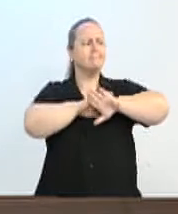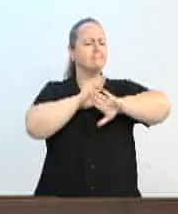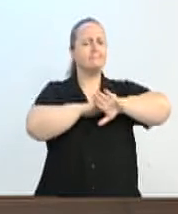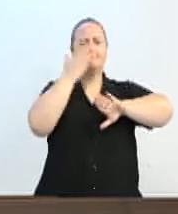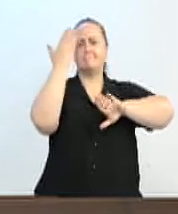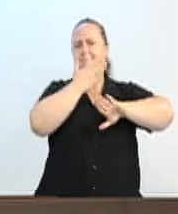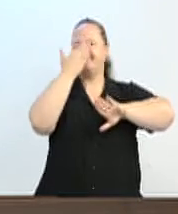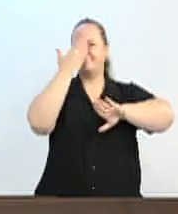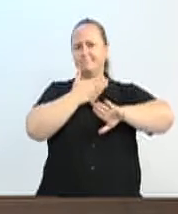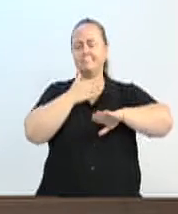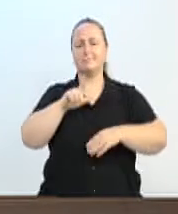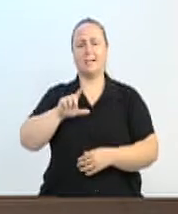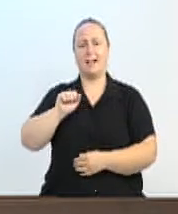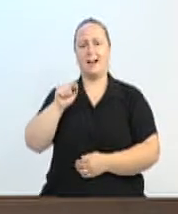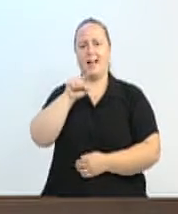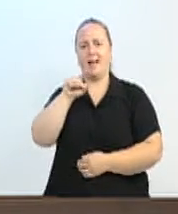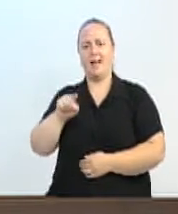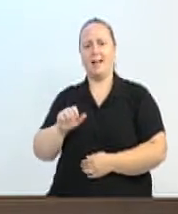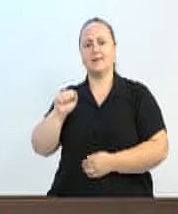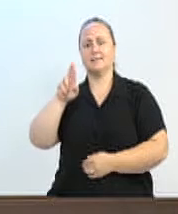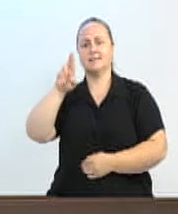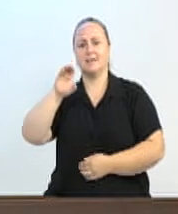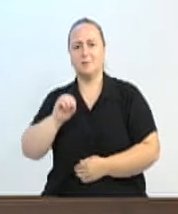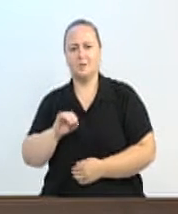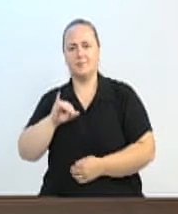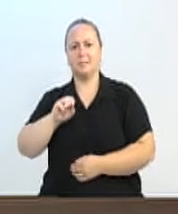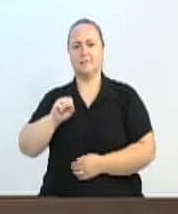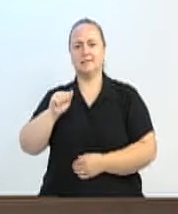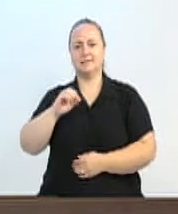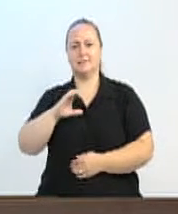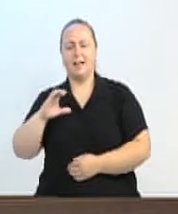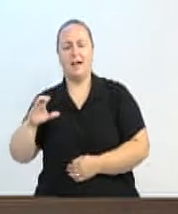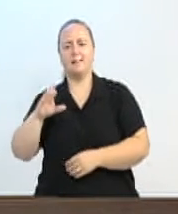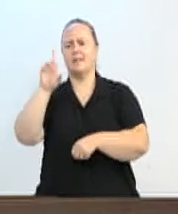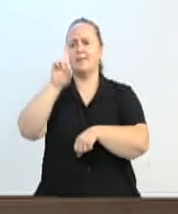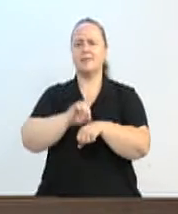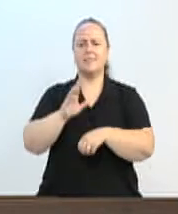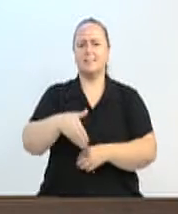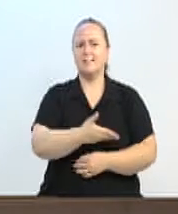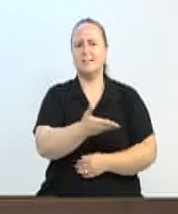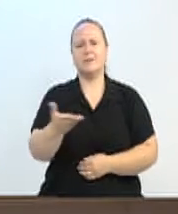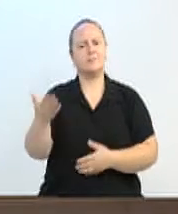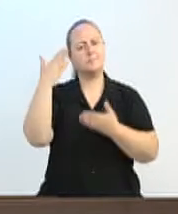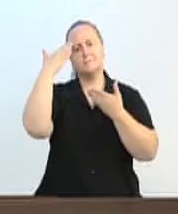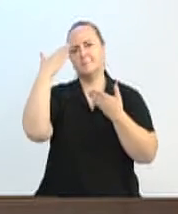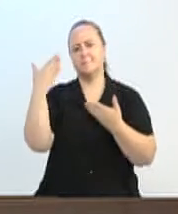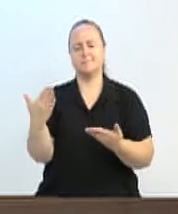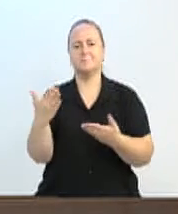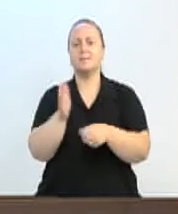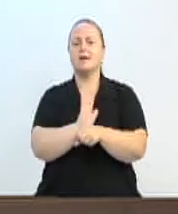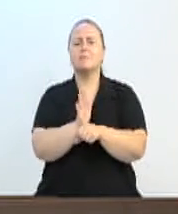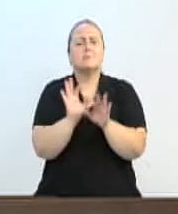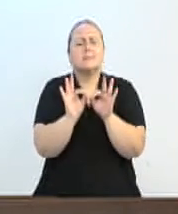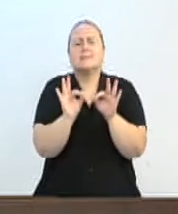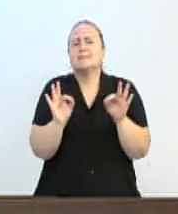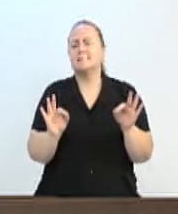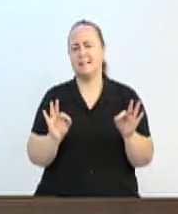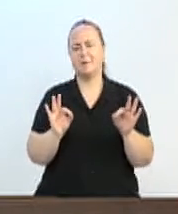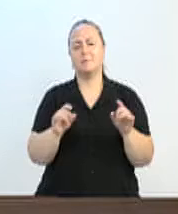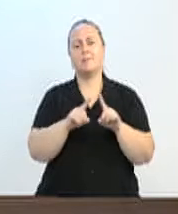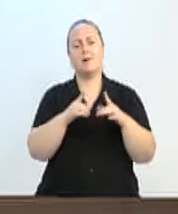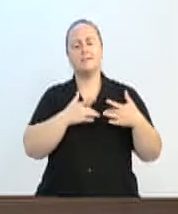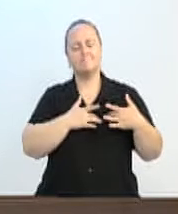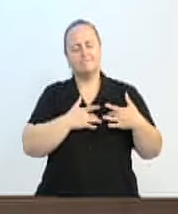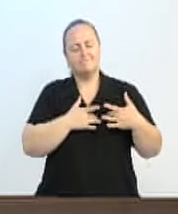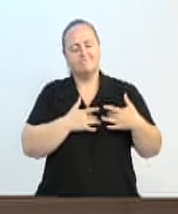Bastidores brigada Lázaro Obrigado está longe brigada Isaac Obrigado a todos os diretores muito obrigada é um vídeo muito singelo mas